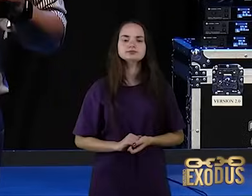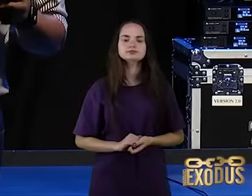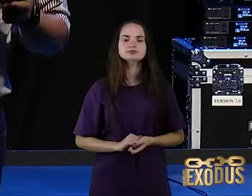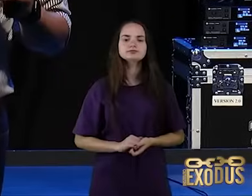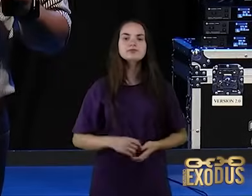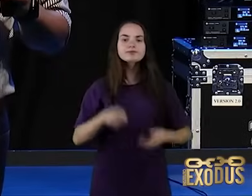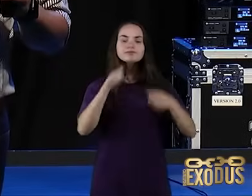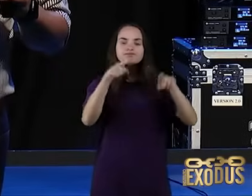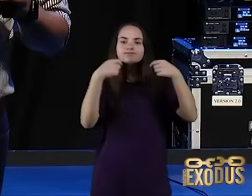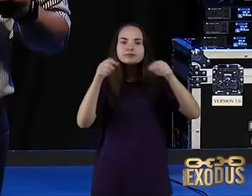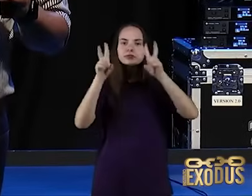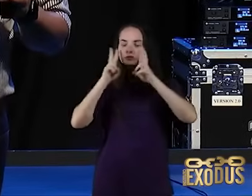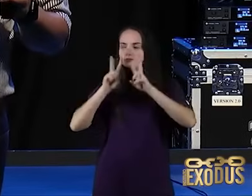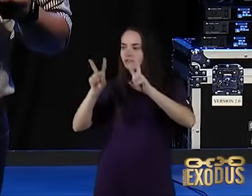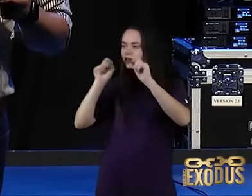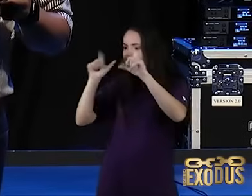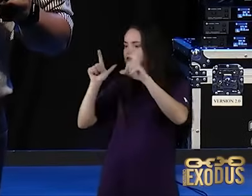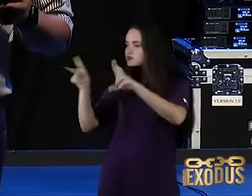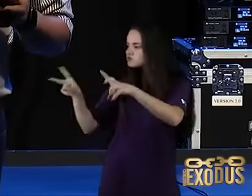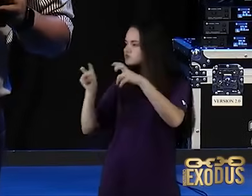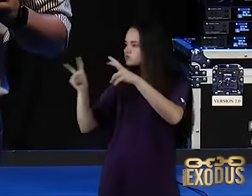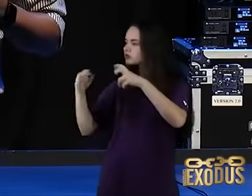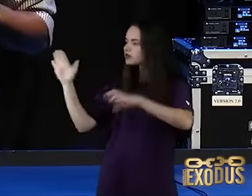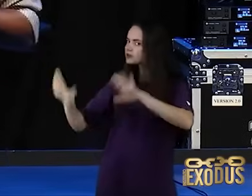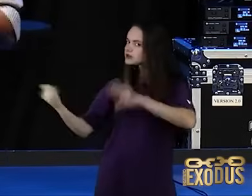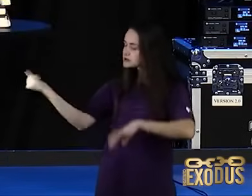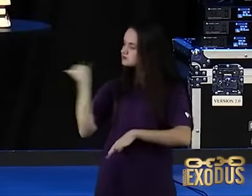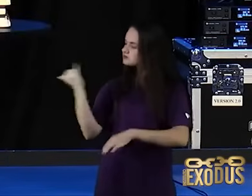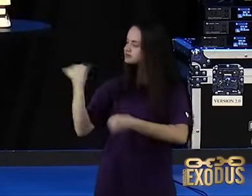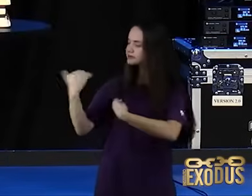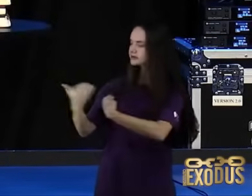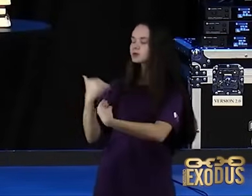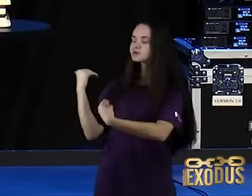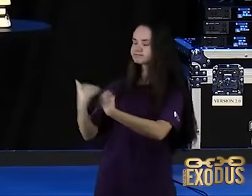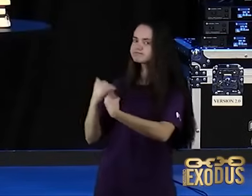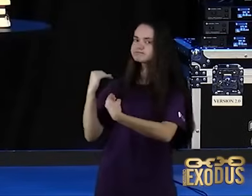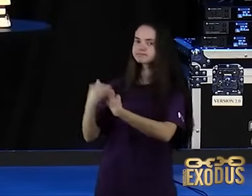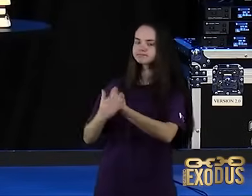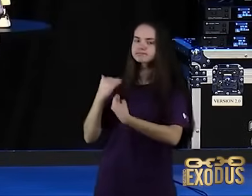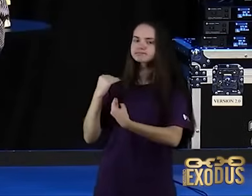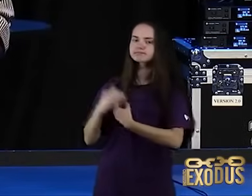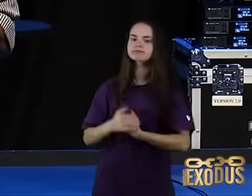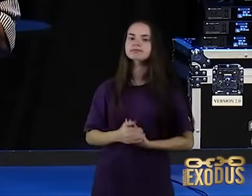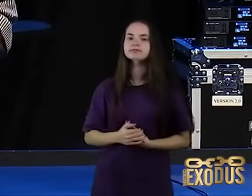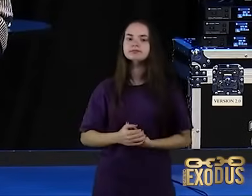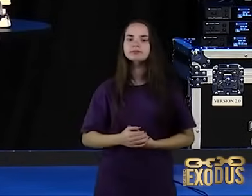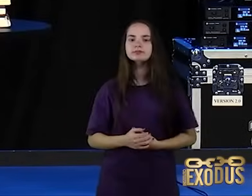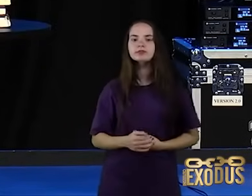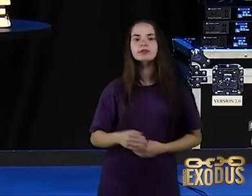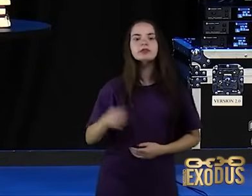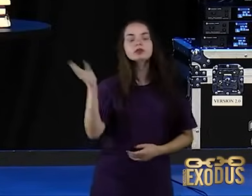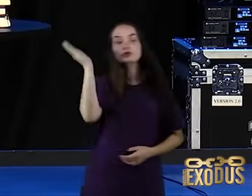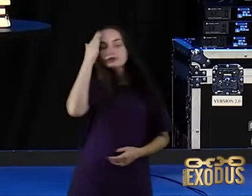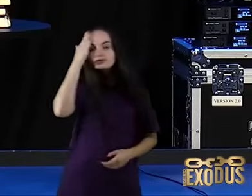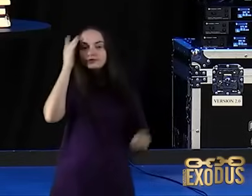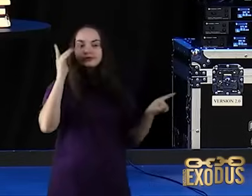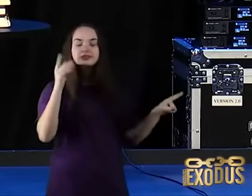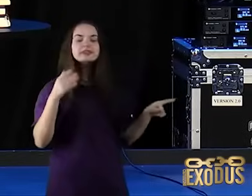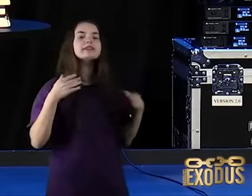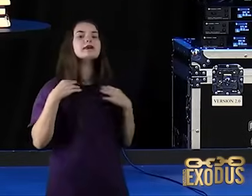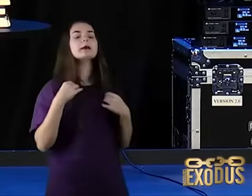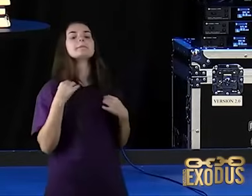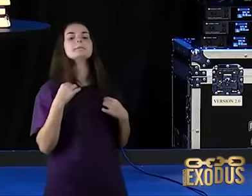abre o seu ouvido a pessoa vai dizer para você assim eu sei que você é cabeludo